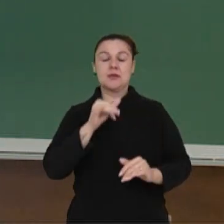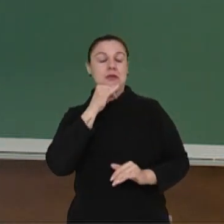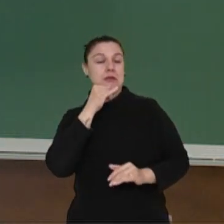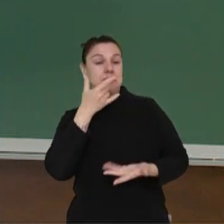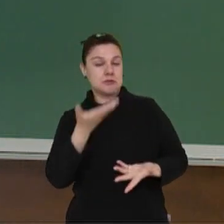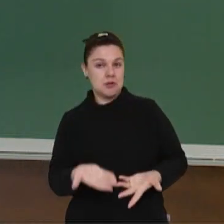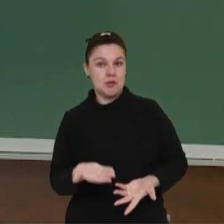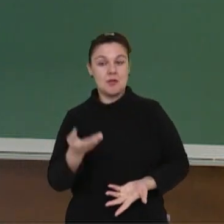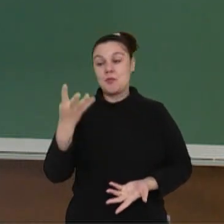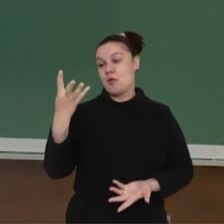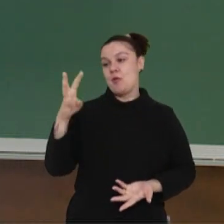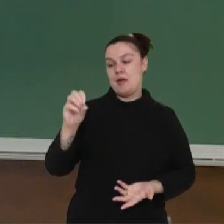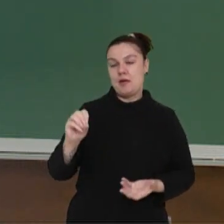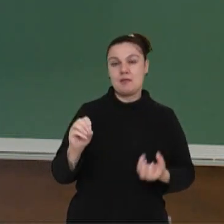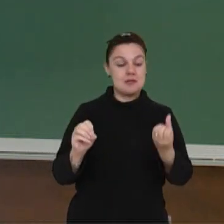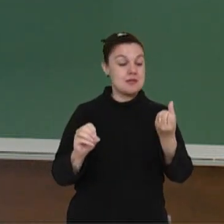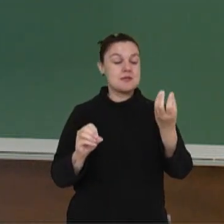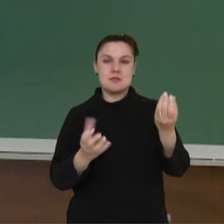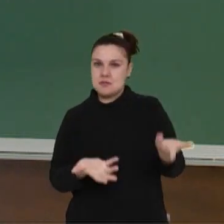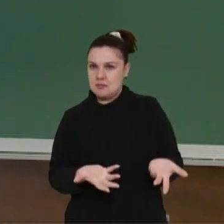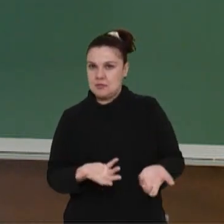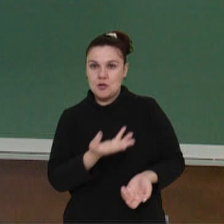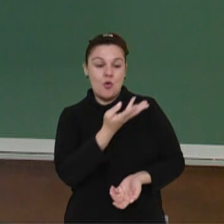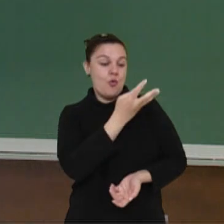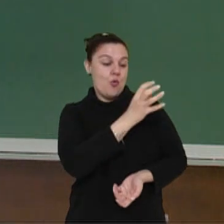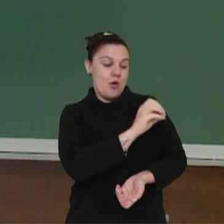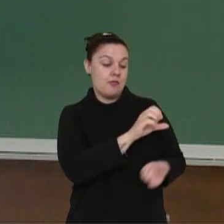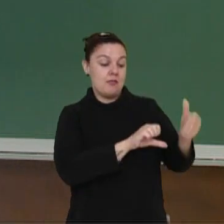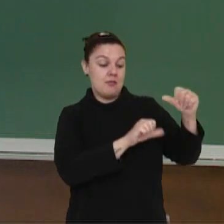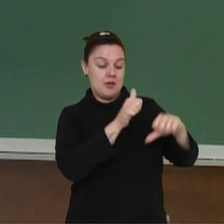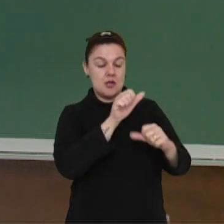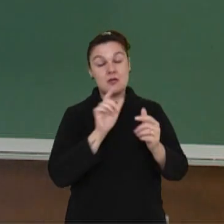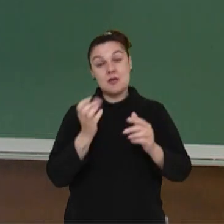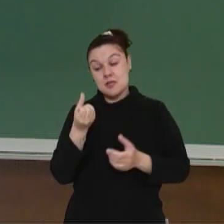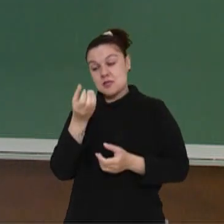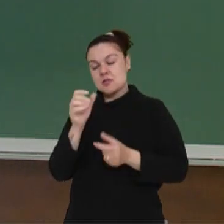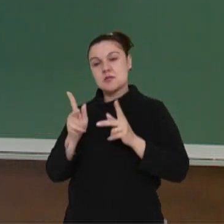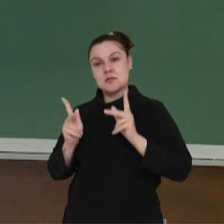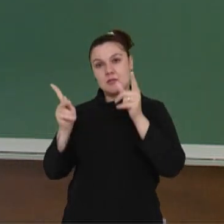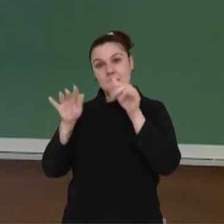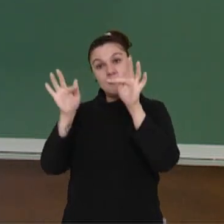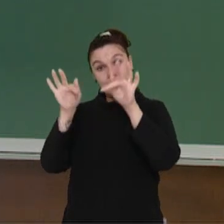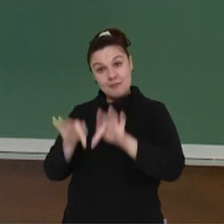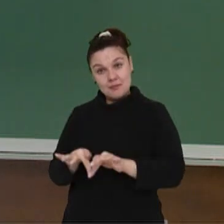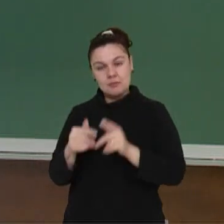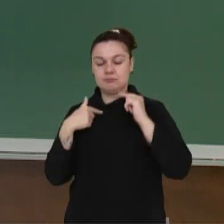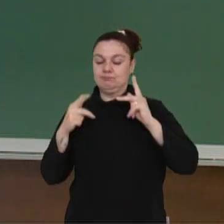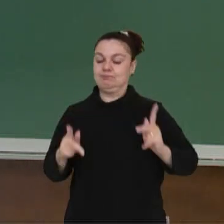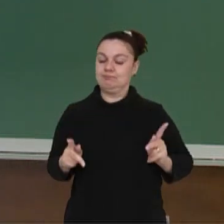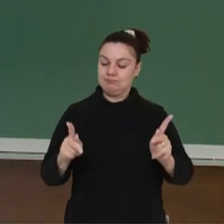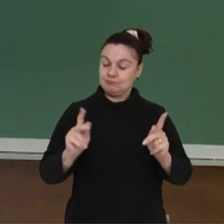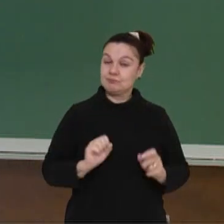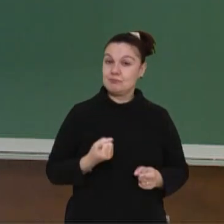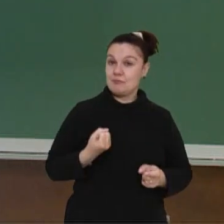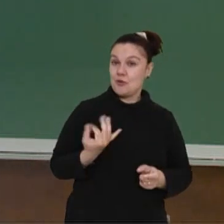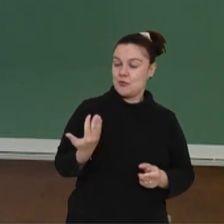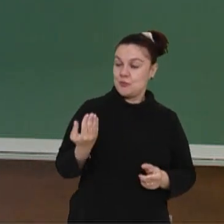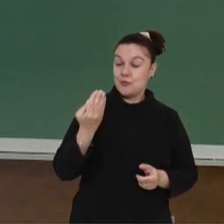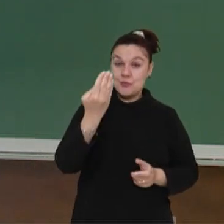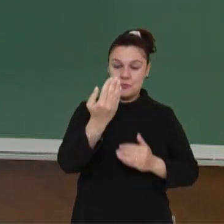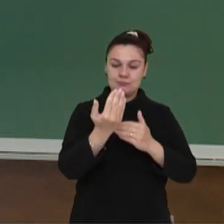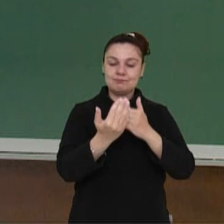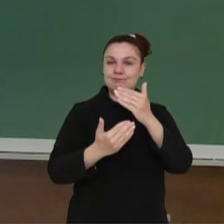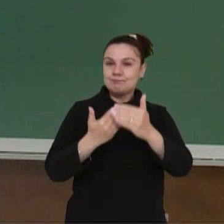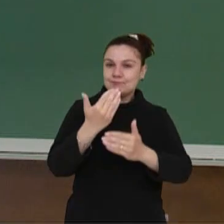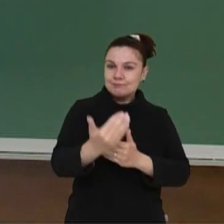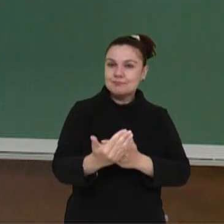exemplo, 40 e 60, 40 para reagente, 60 para produto. E aí se mantém constante esse valor durante a passagem do tempo